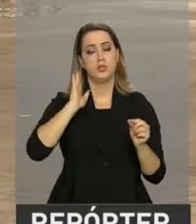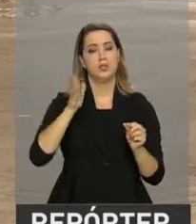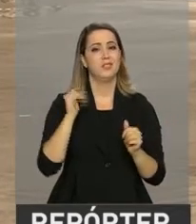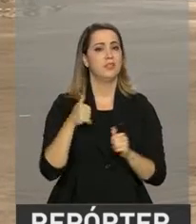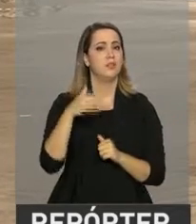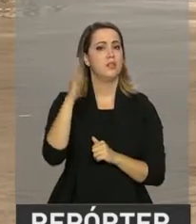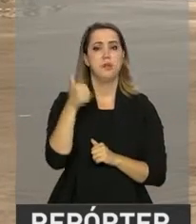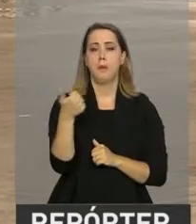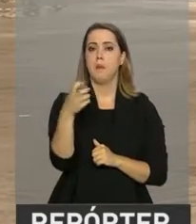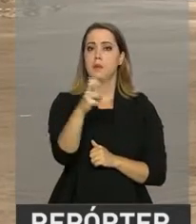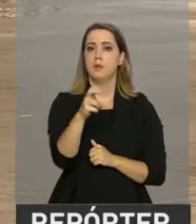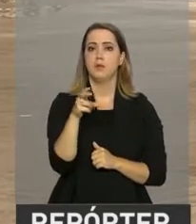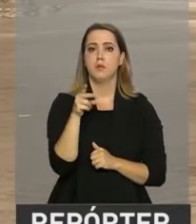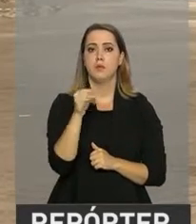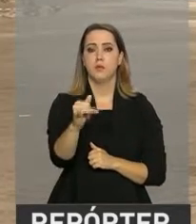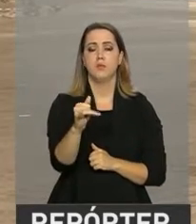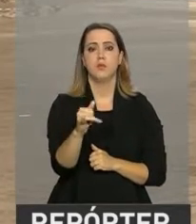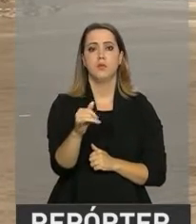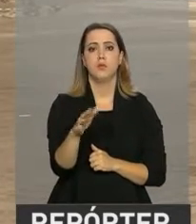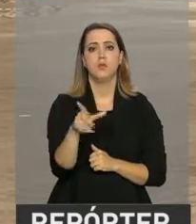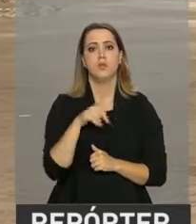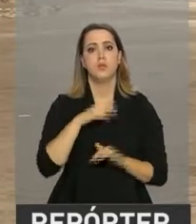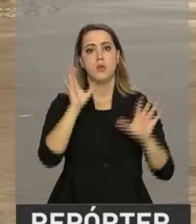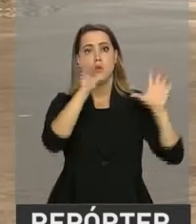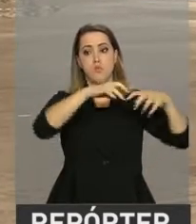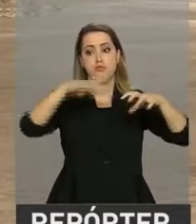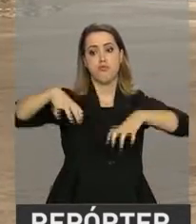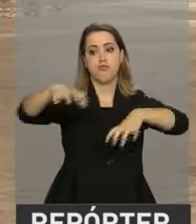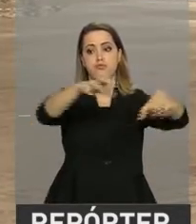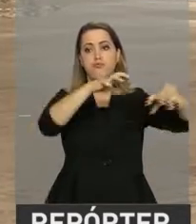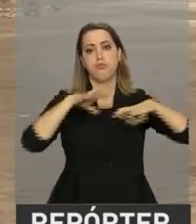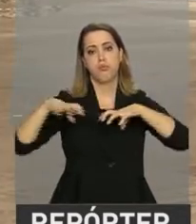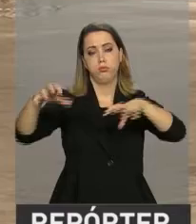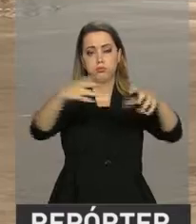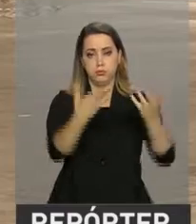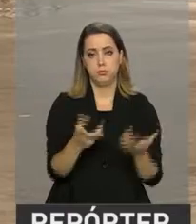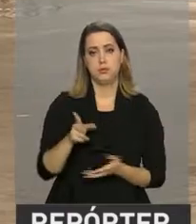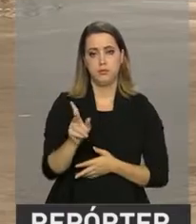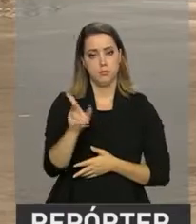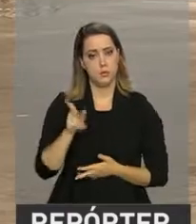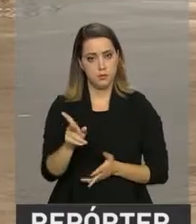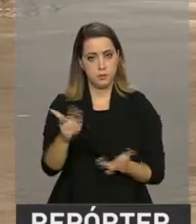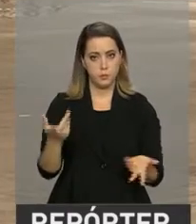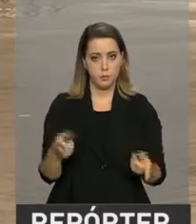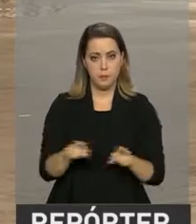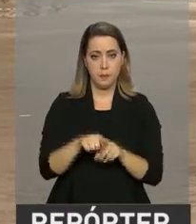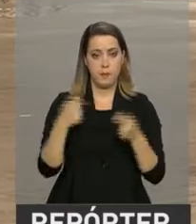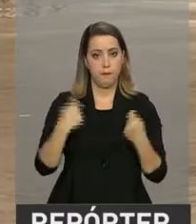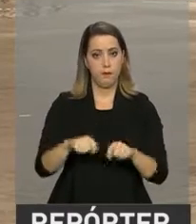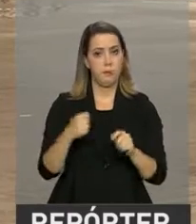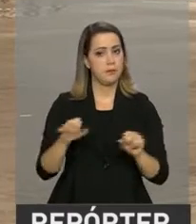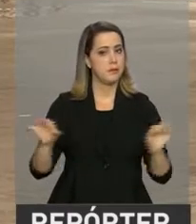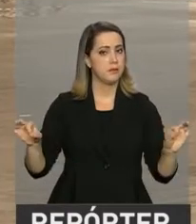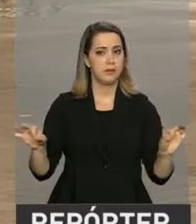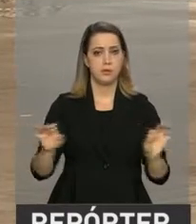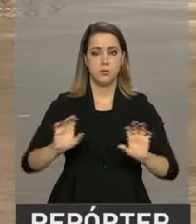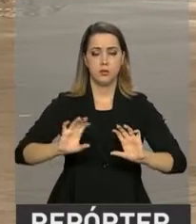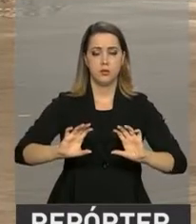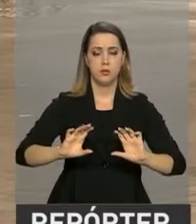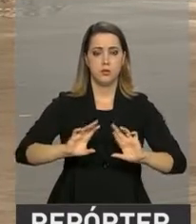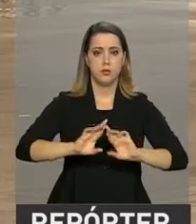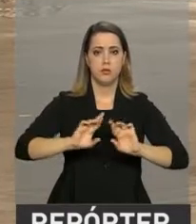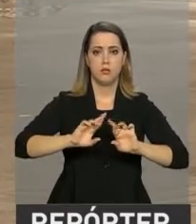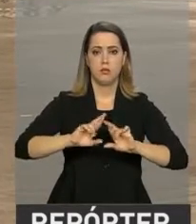mais de 15 dias que ocorrem chuvas e por conta disso as pessoas têm que eliminar tem de eliminar esses